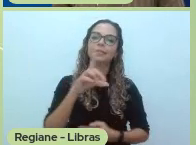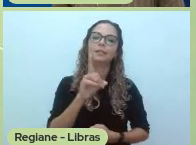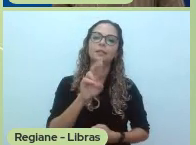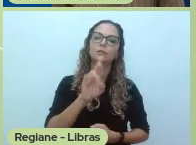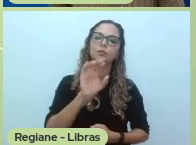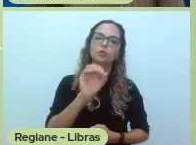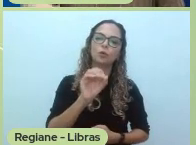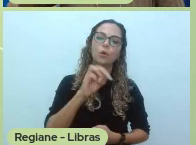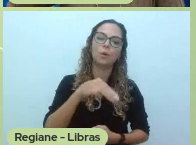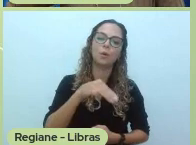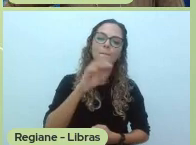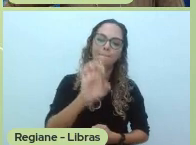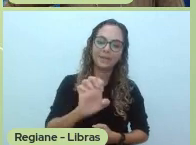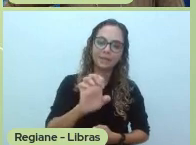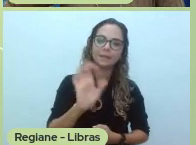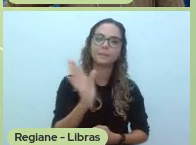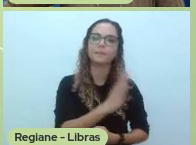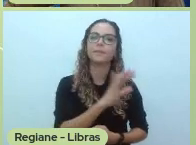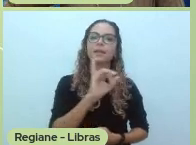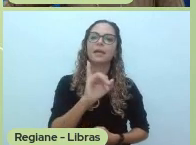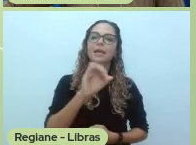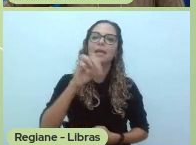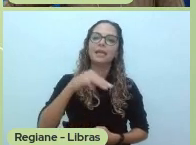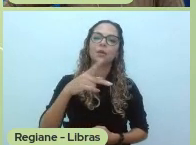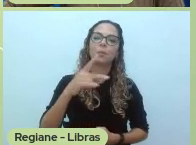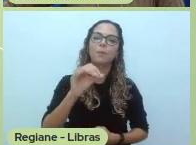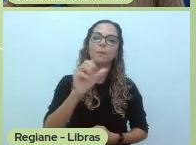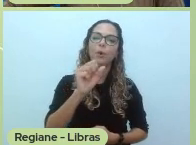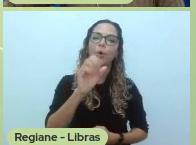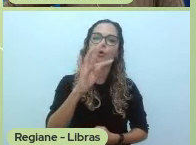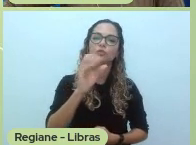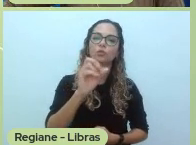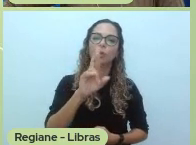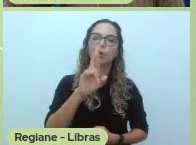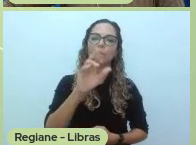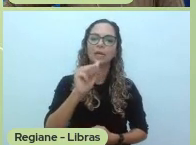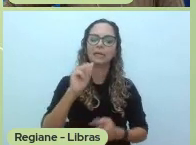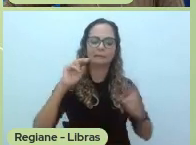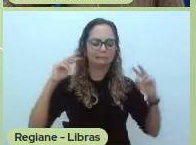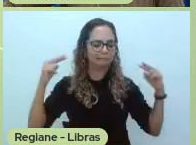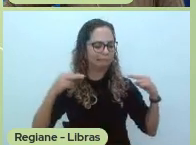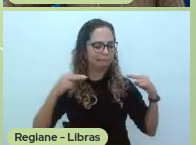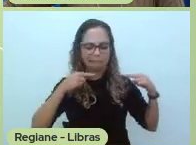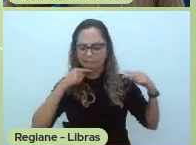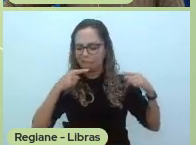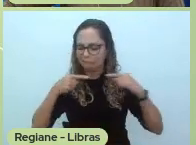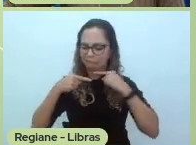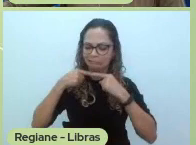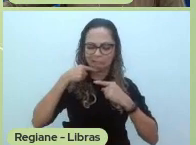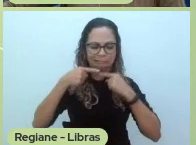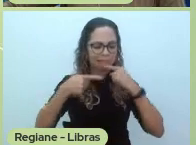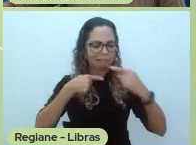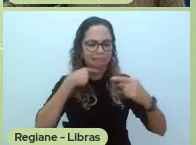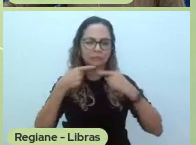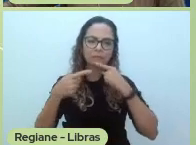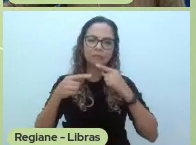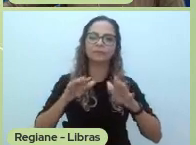conta de todas essas coisas que estão acontecendo. E esse apoio é importante, e a compreensão da equipe